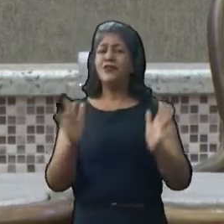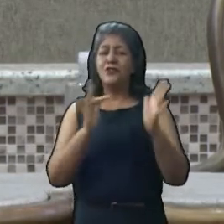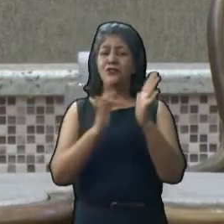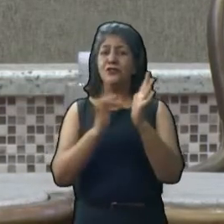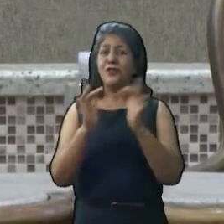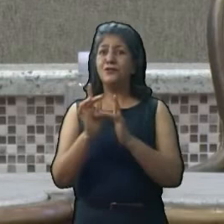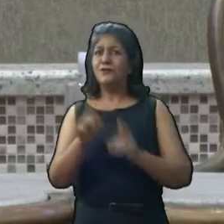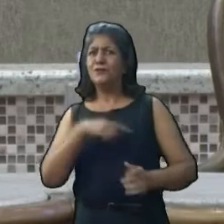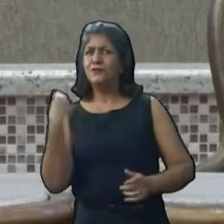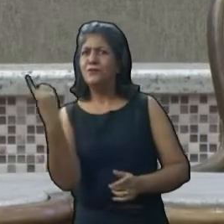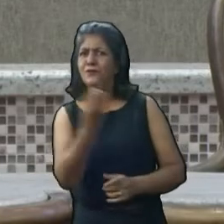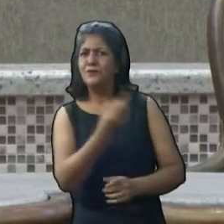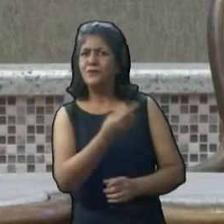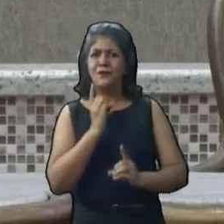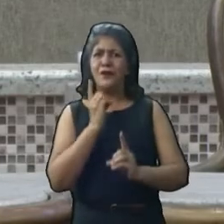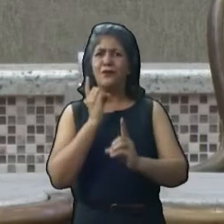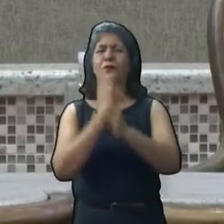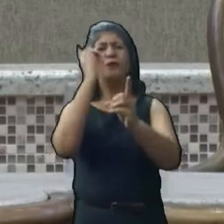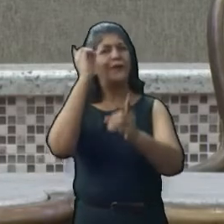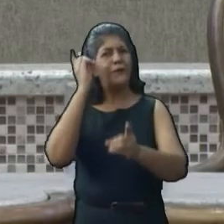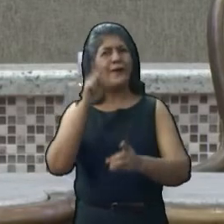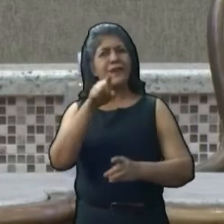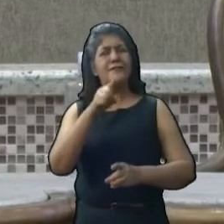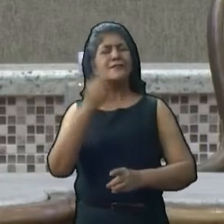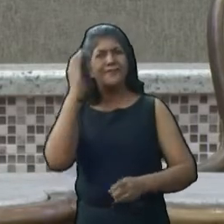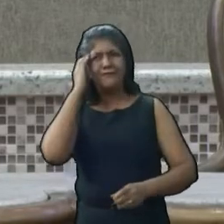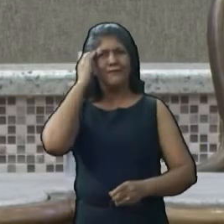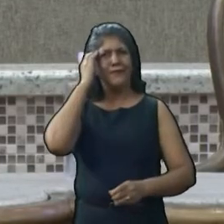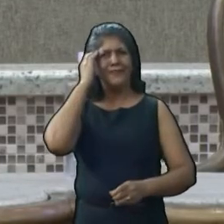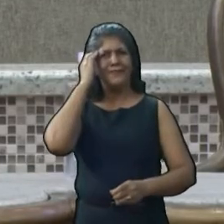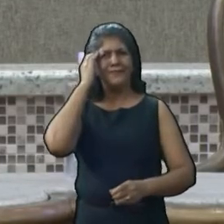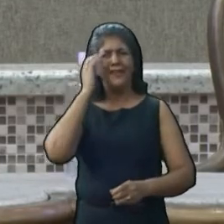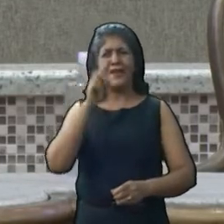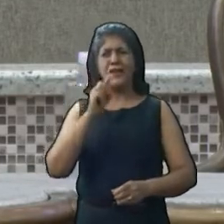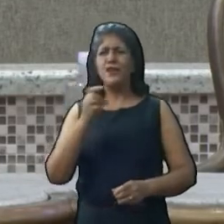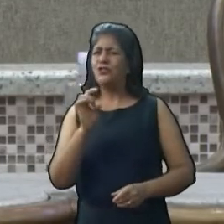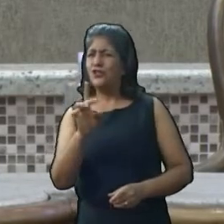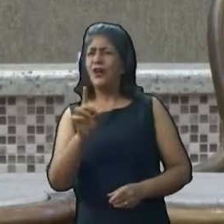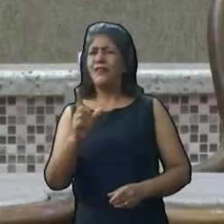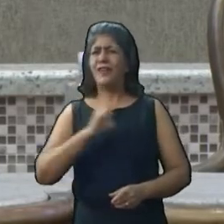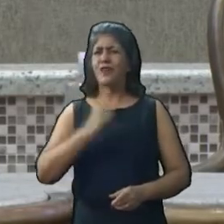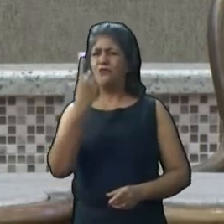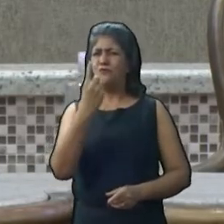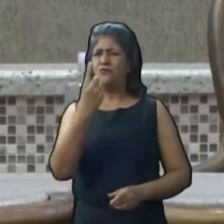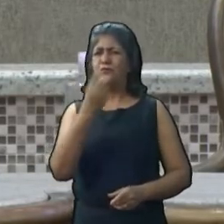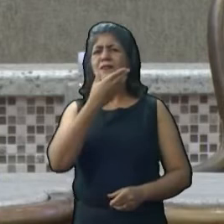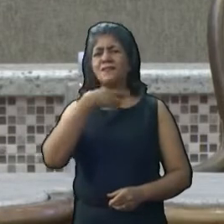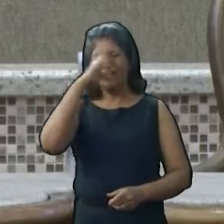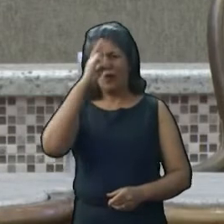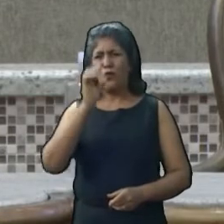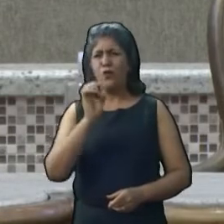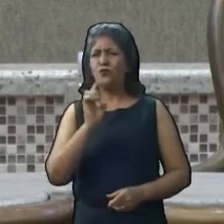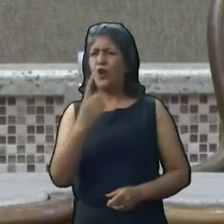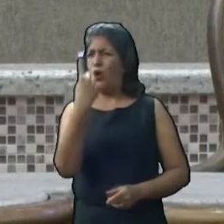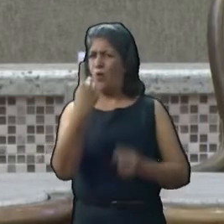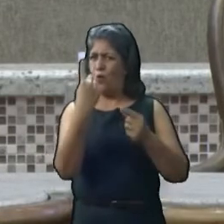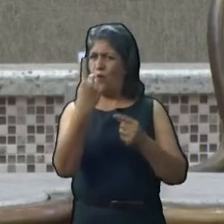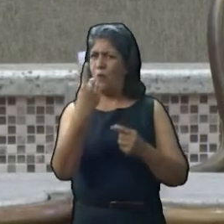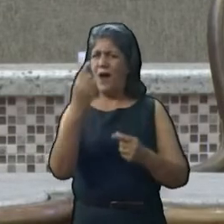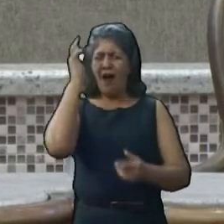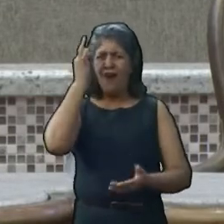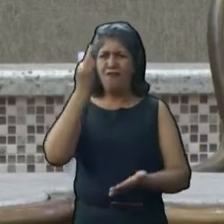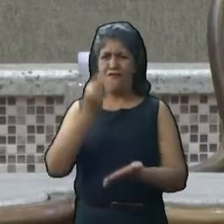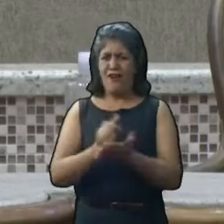falando sobre a unidade da fé um só deus é um só senhor um só batismo uma só fé e dessa